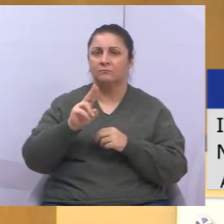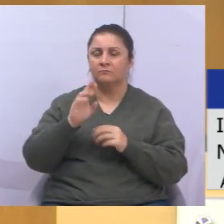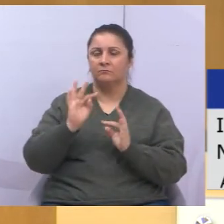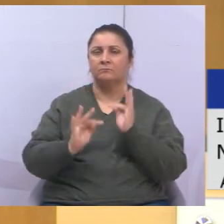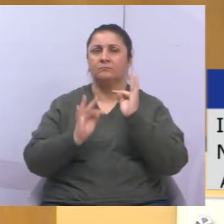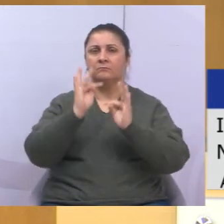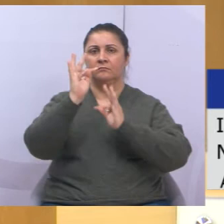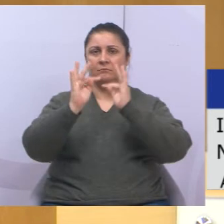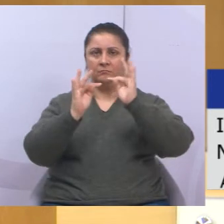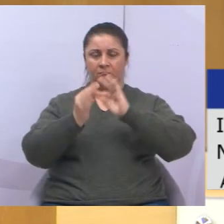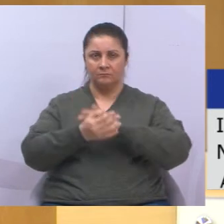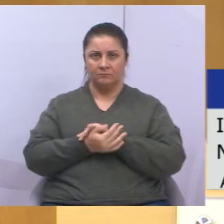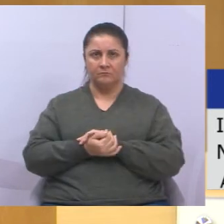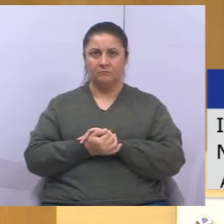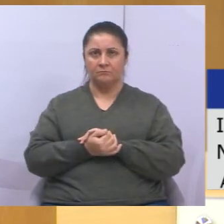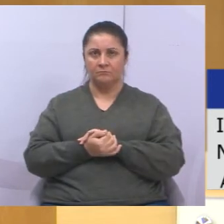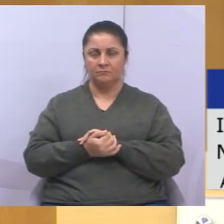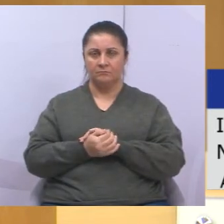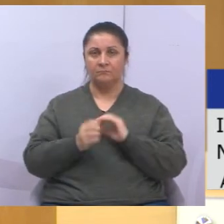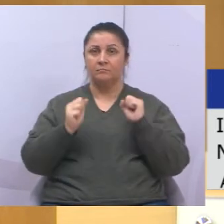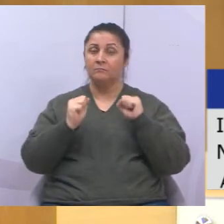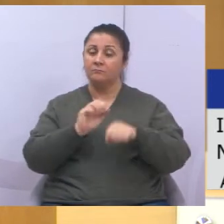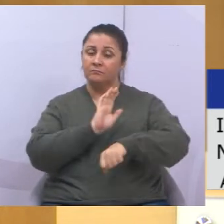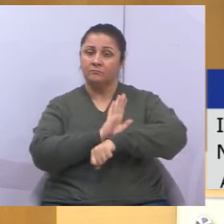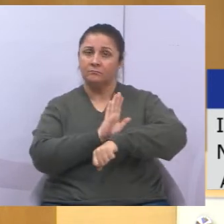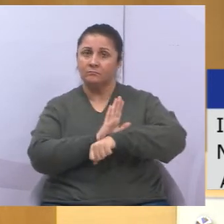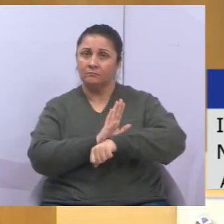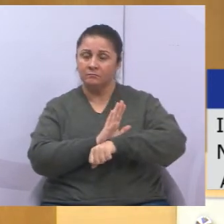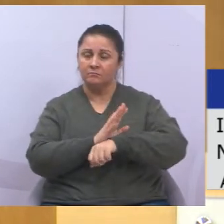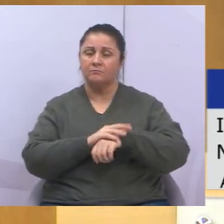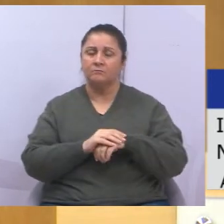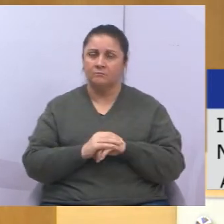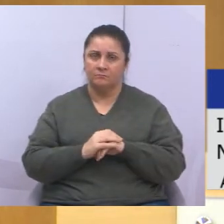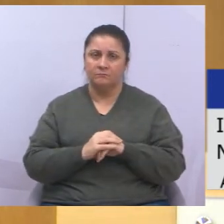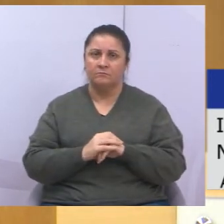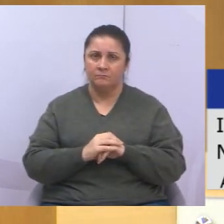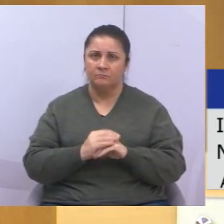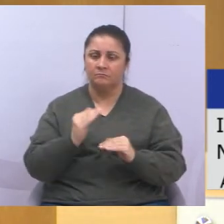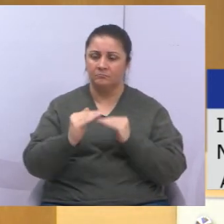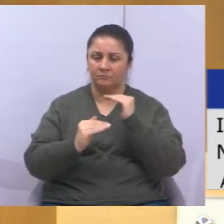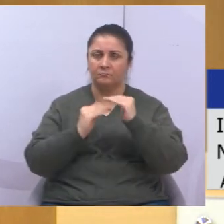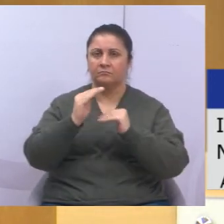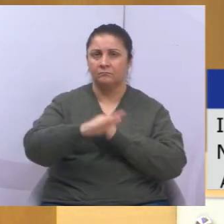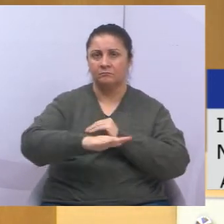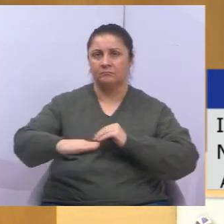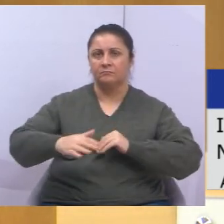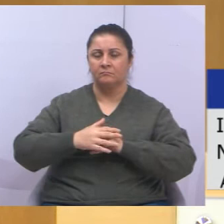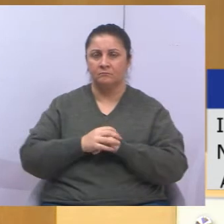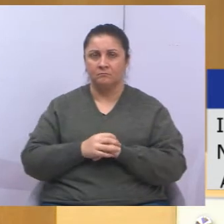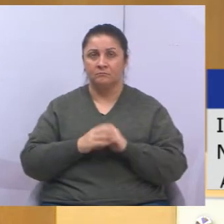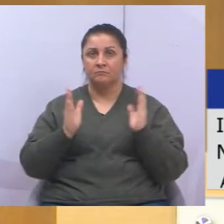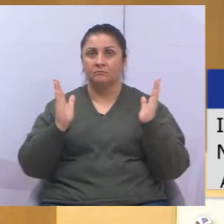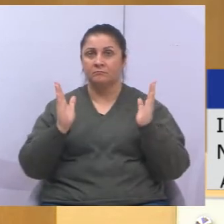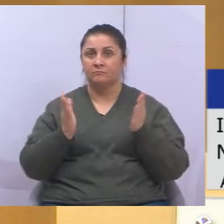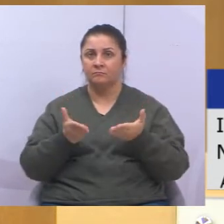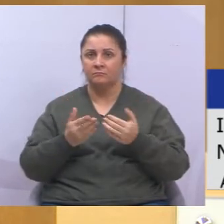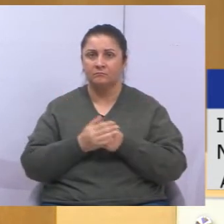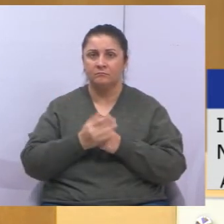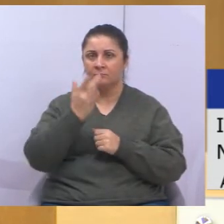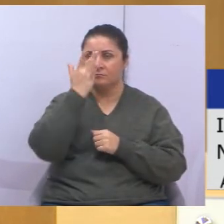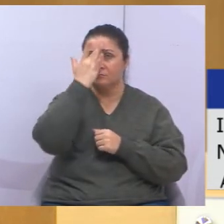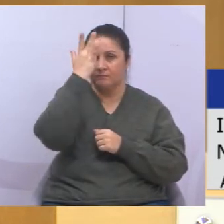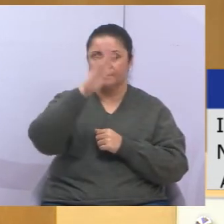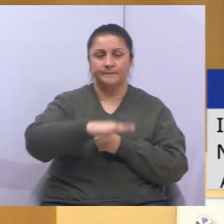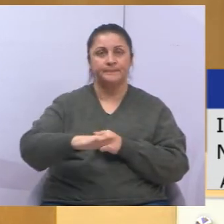tecnológicos, você também pode contribuir muito para a formação dessas crianças. Hoje é muito fácil